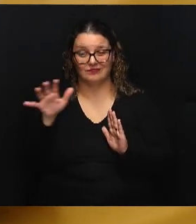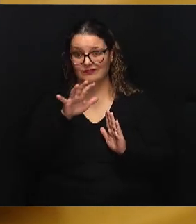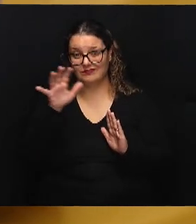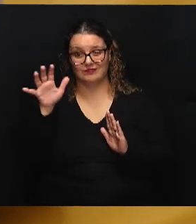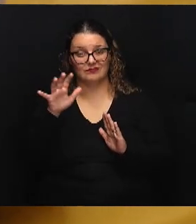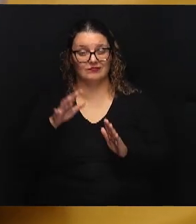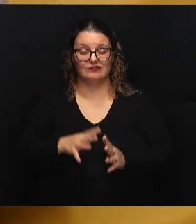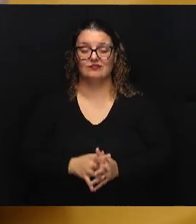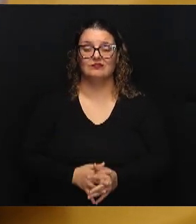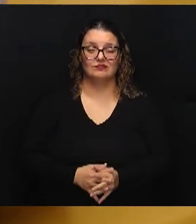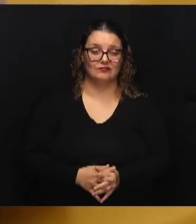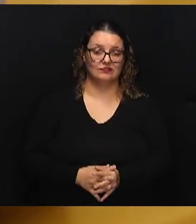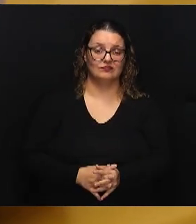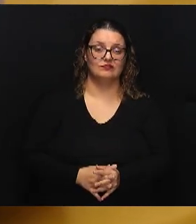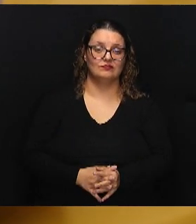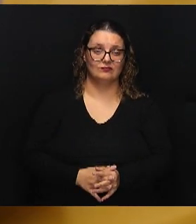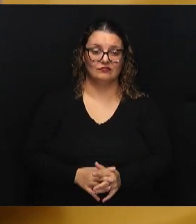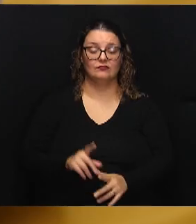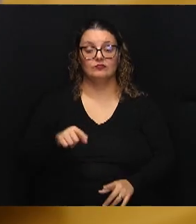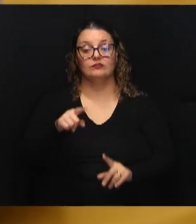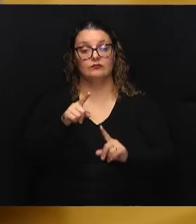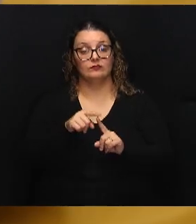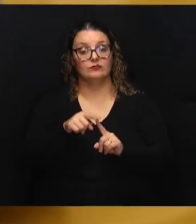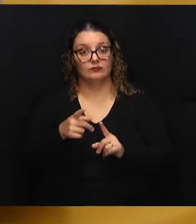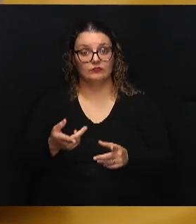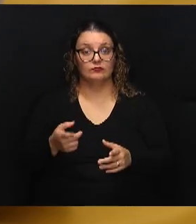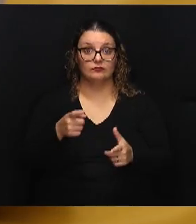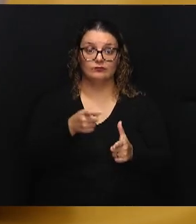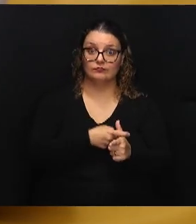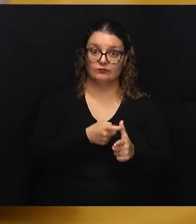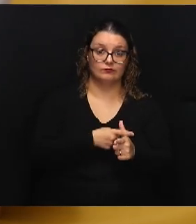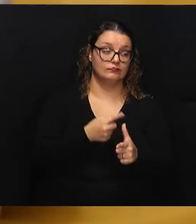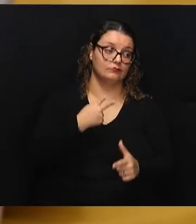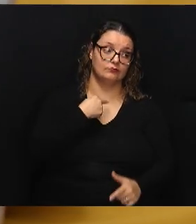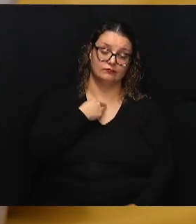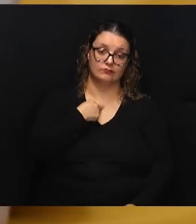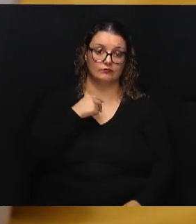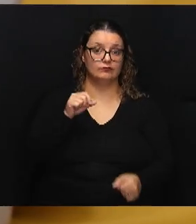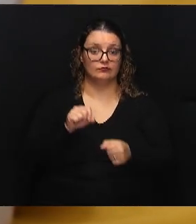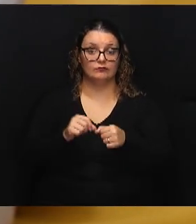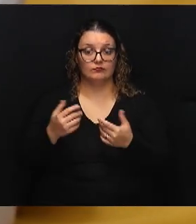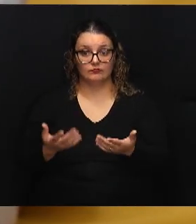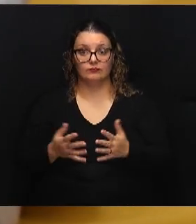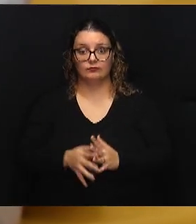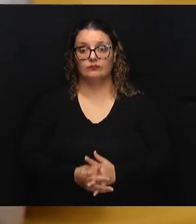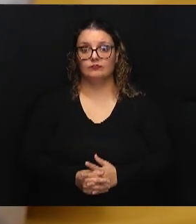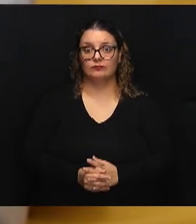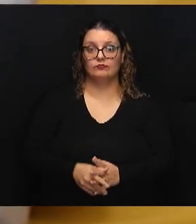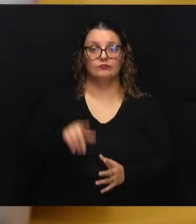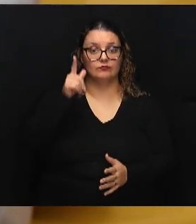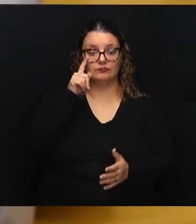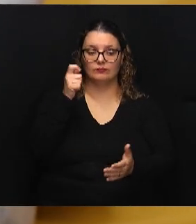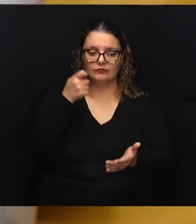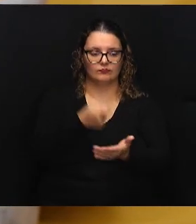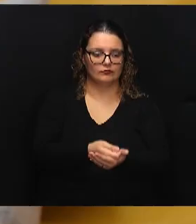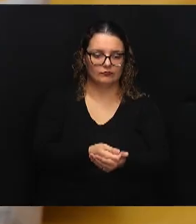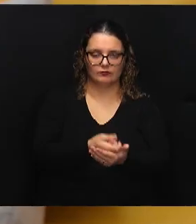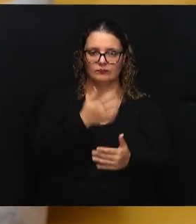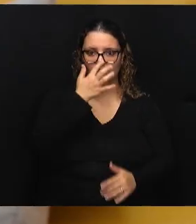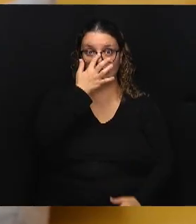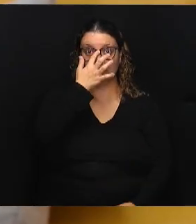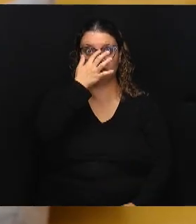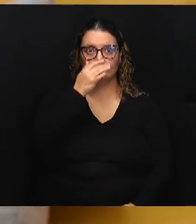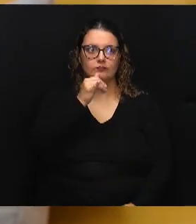extorsivos, né? Então, esse é o tipo de dívida que você não deve fazer. Então, eu não consegui pagar, por exemplo,